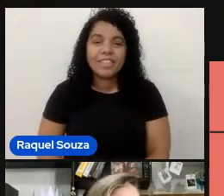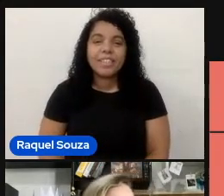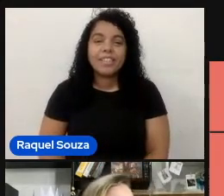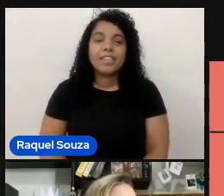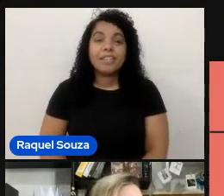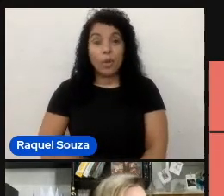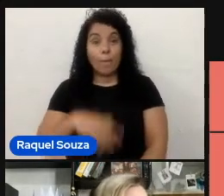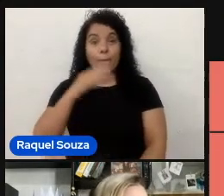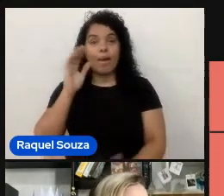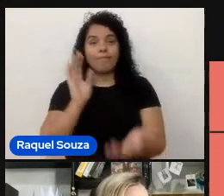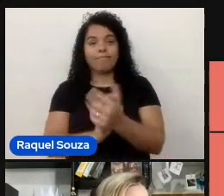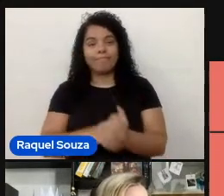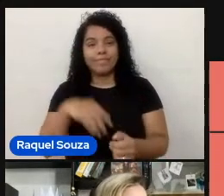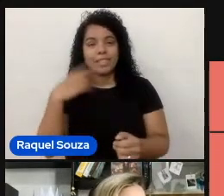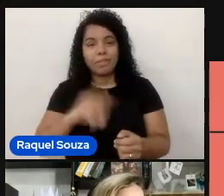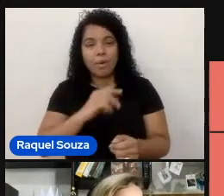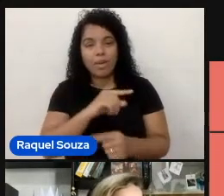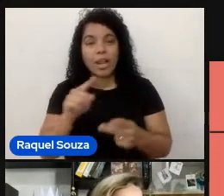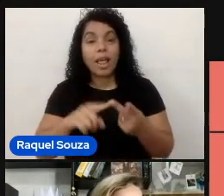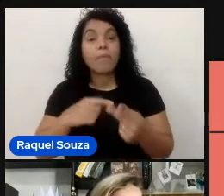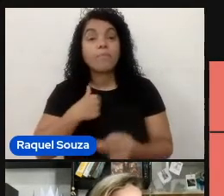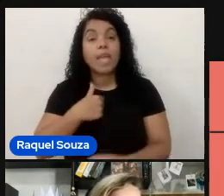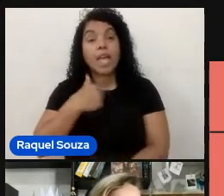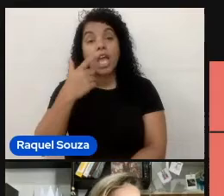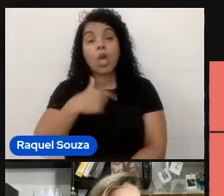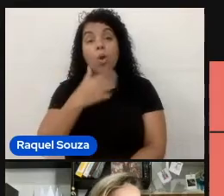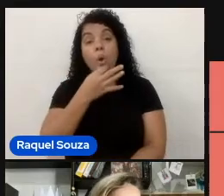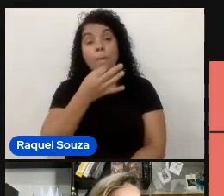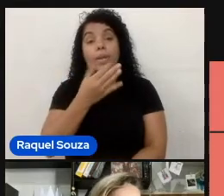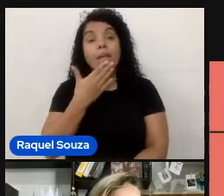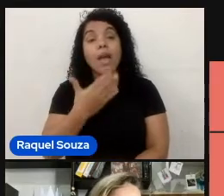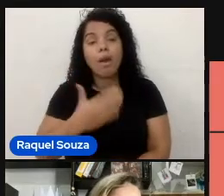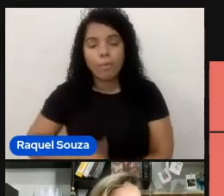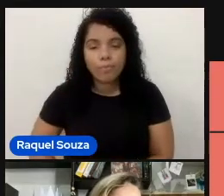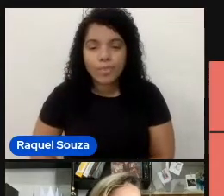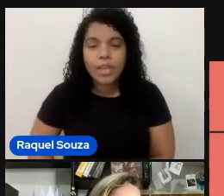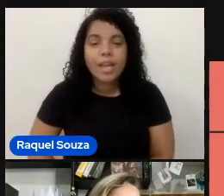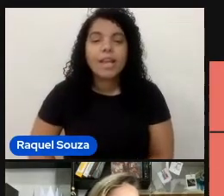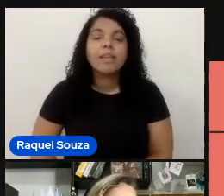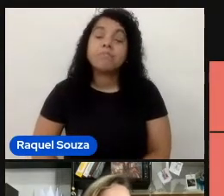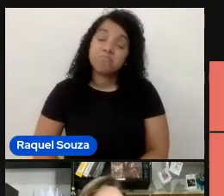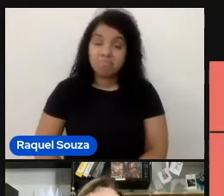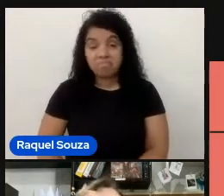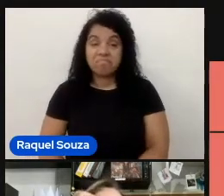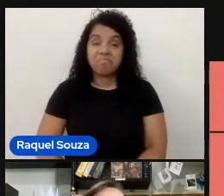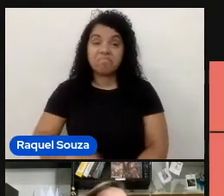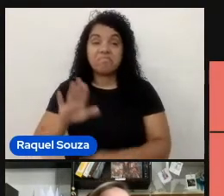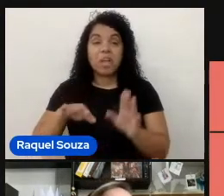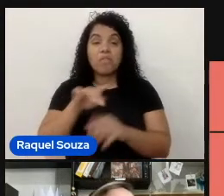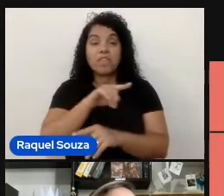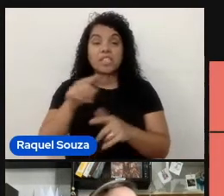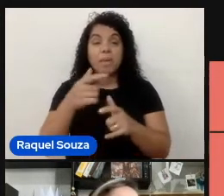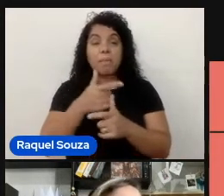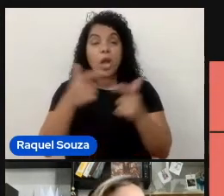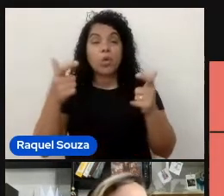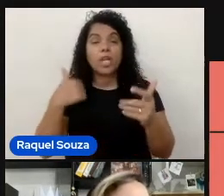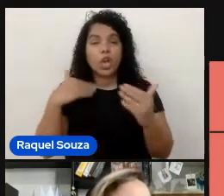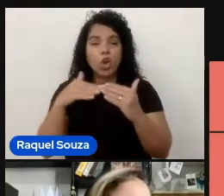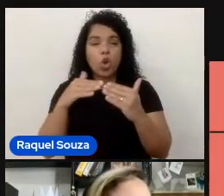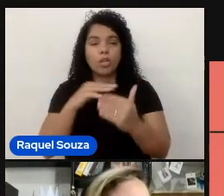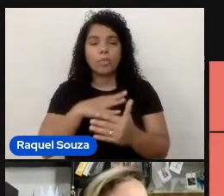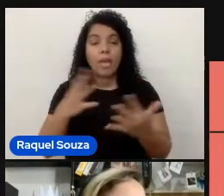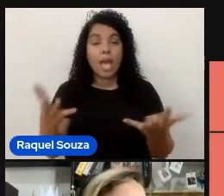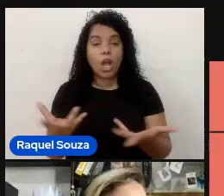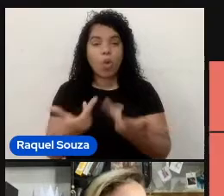Opa, bora lá. Eu sou da seguinte opinião, e eu acho que talvez a maioria de vocês concordem comigo. Qualidade é